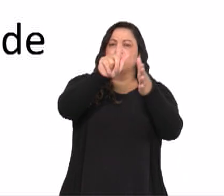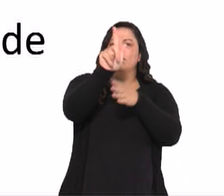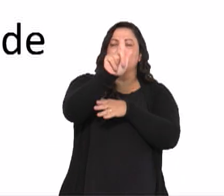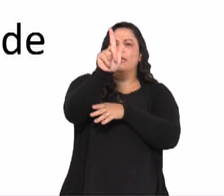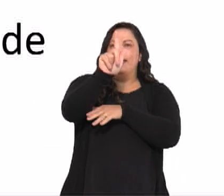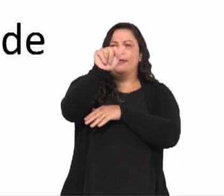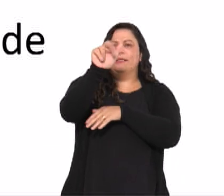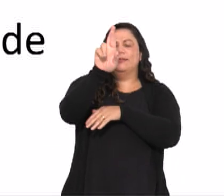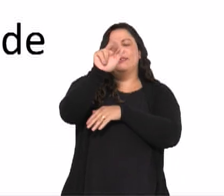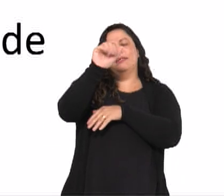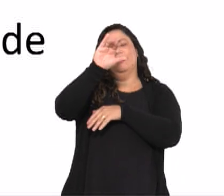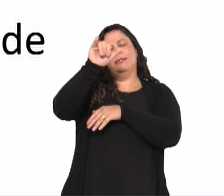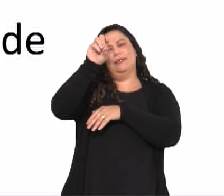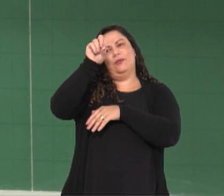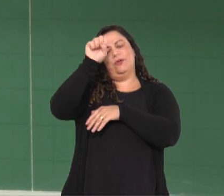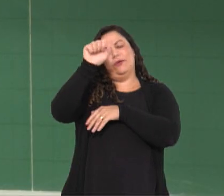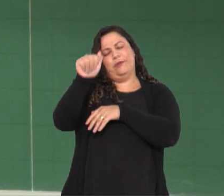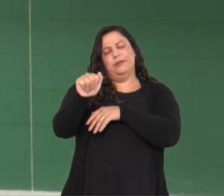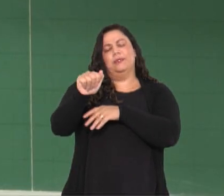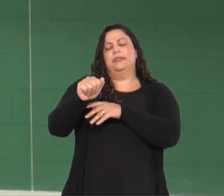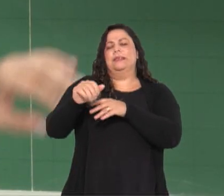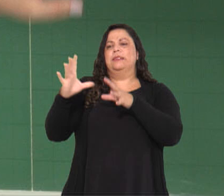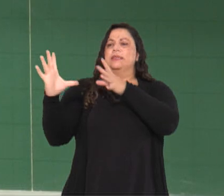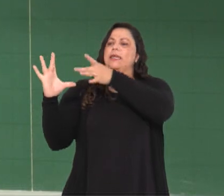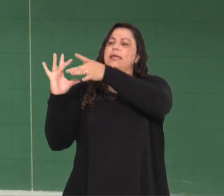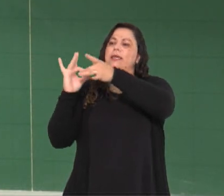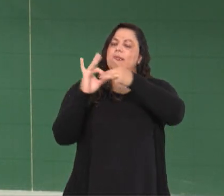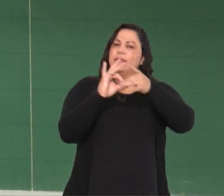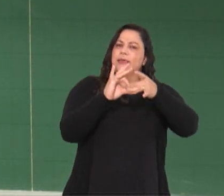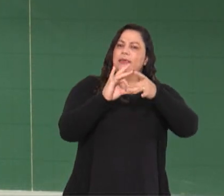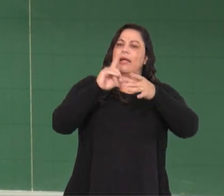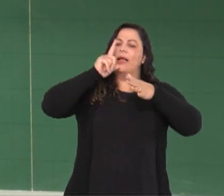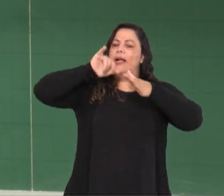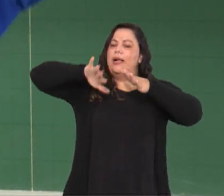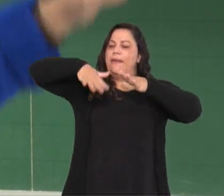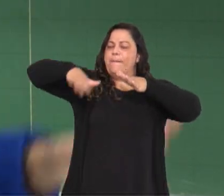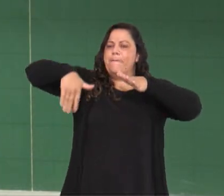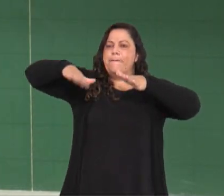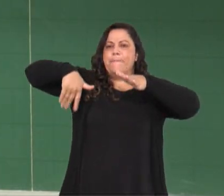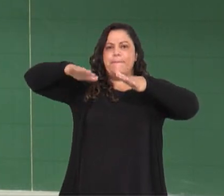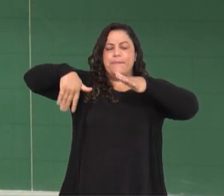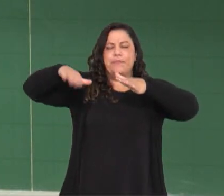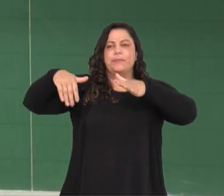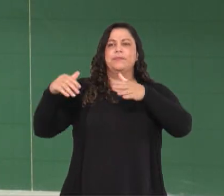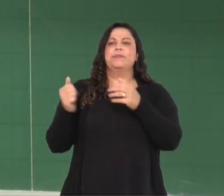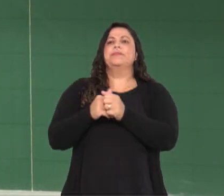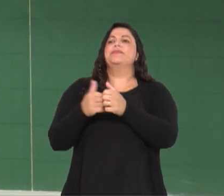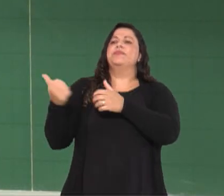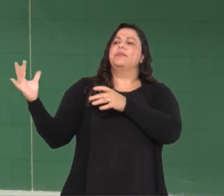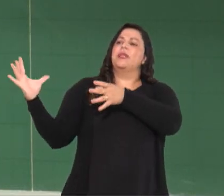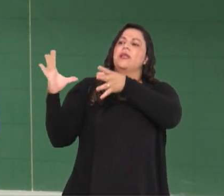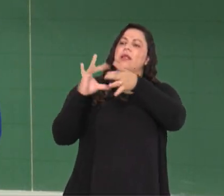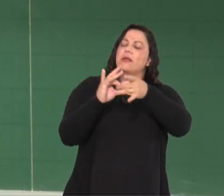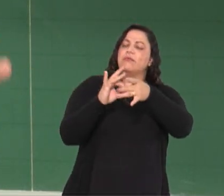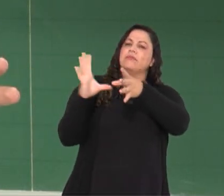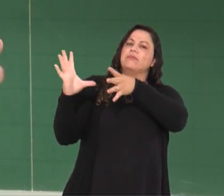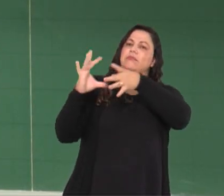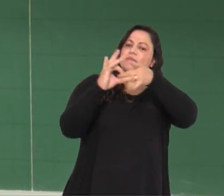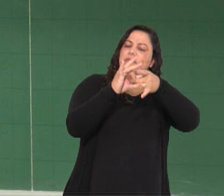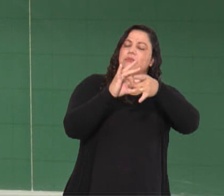o litoral ao resto do Paraná. Aqui o caminho do Itupava, Graciosa e Arraial, então eles ligam ali o litoral